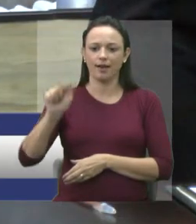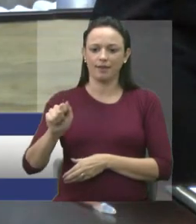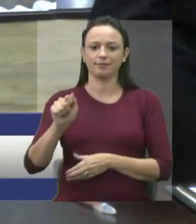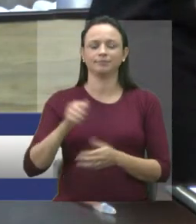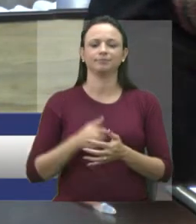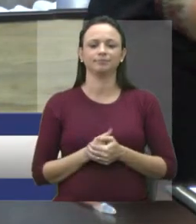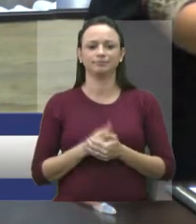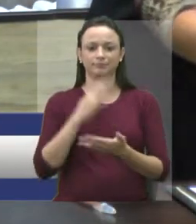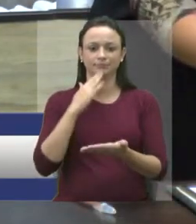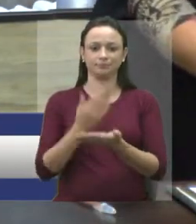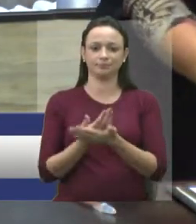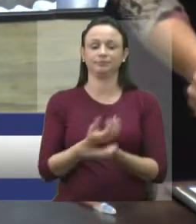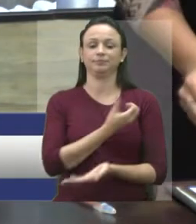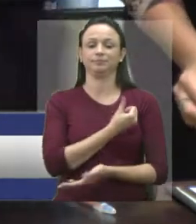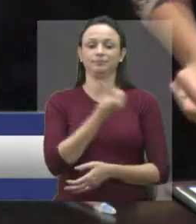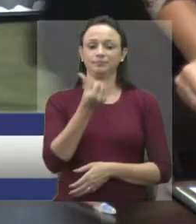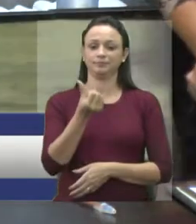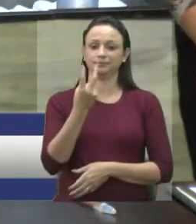Requerimento número